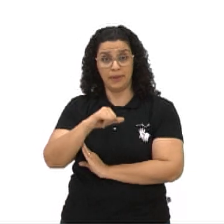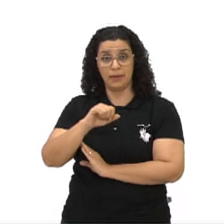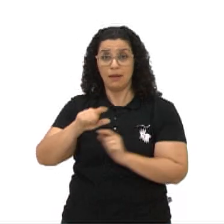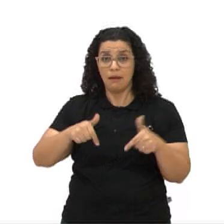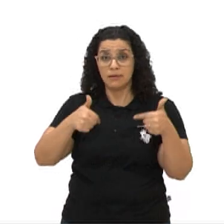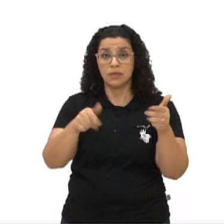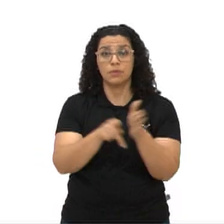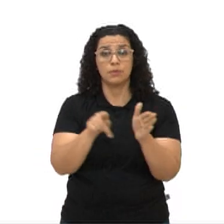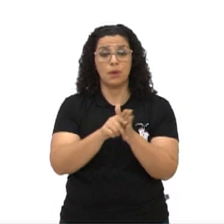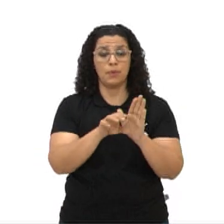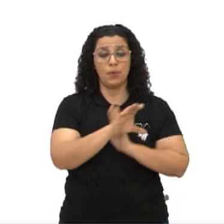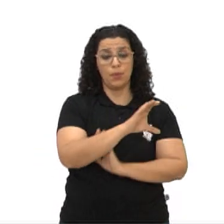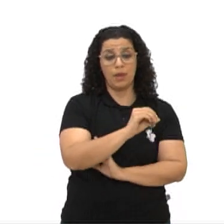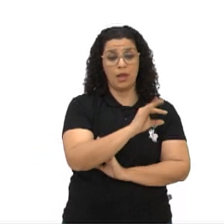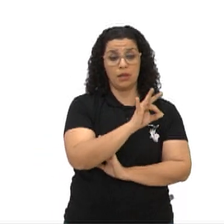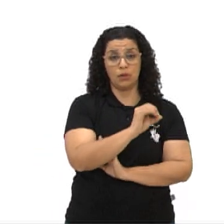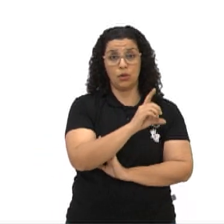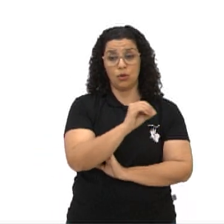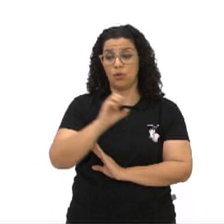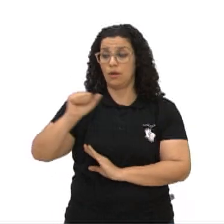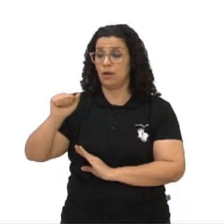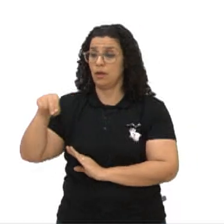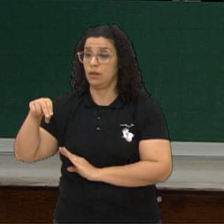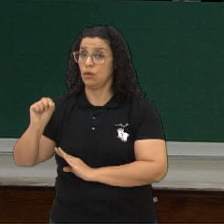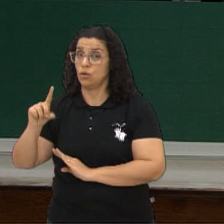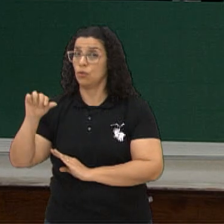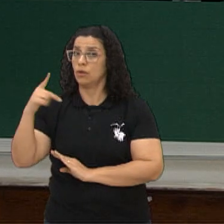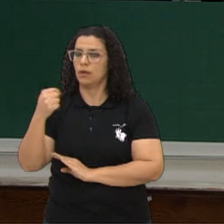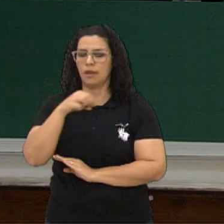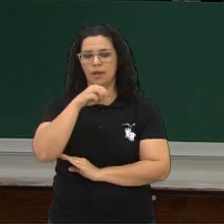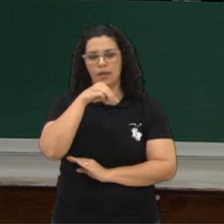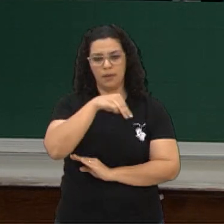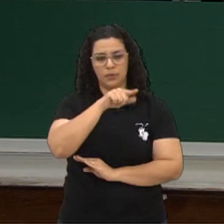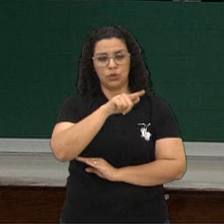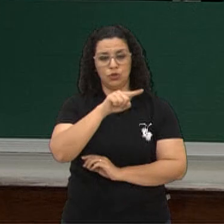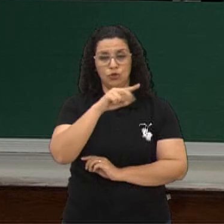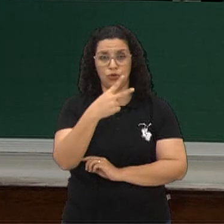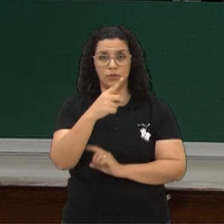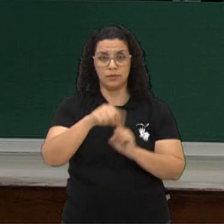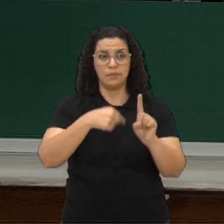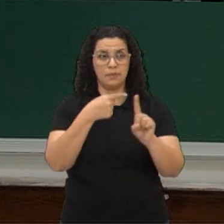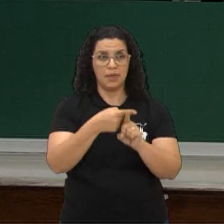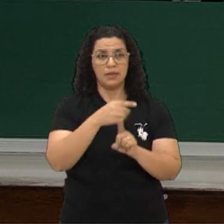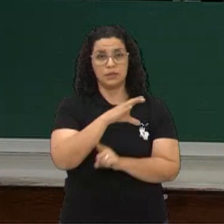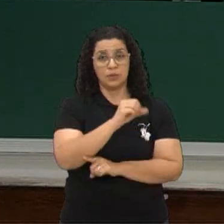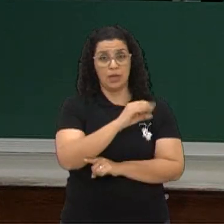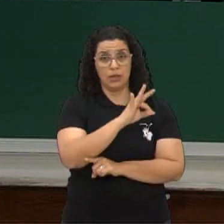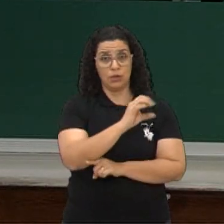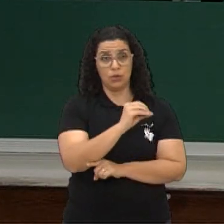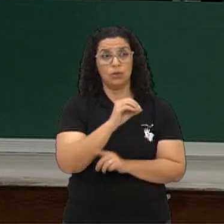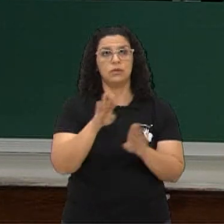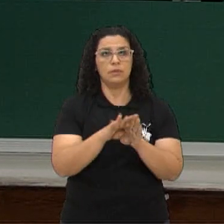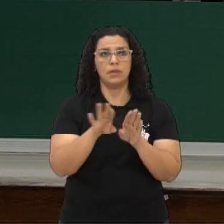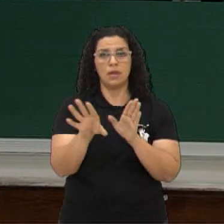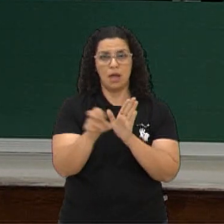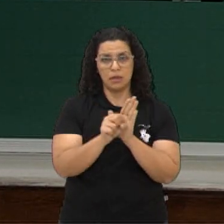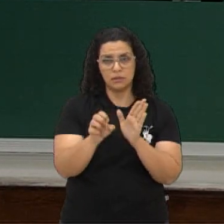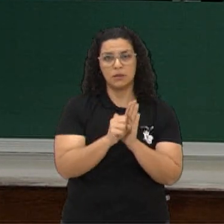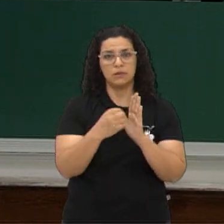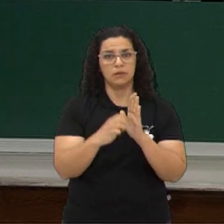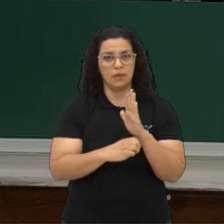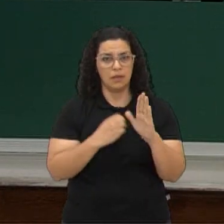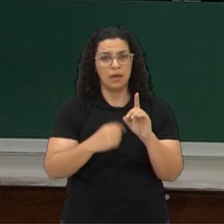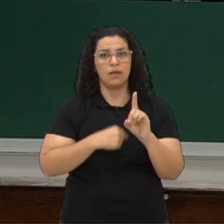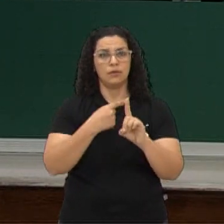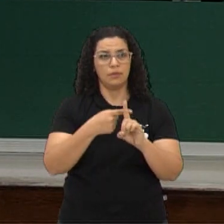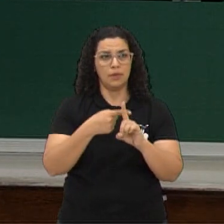no cátodo e no ânodo. Então, a gente sabe lá que o Mg é 2+, ele está lá no cátodo, que é o que recebe ele, né?